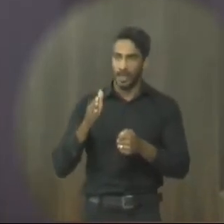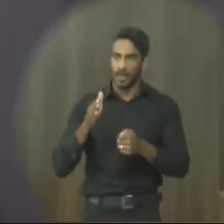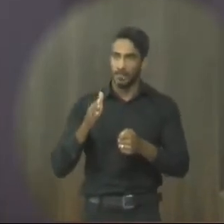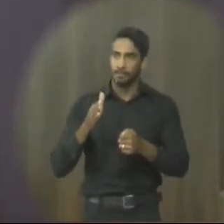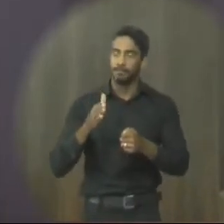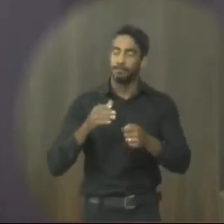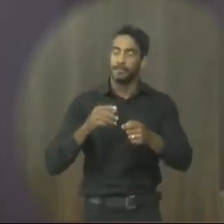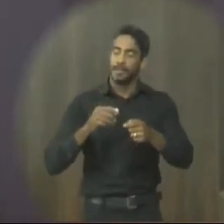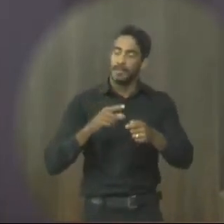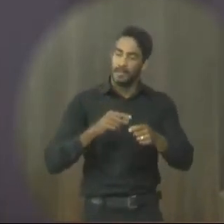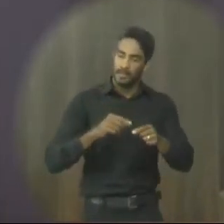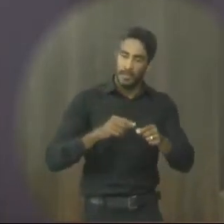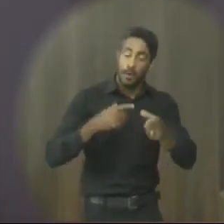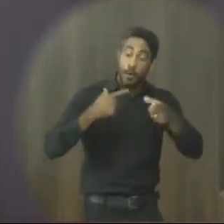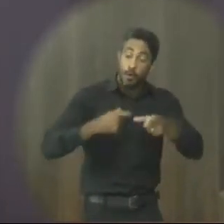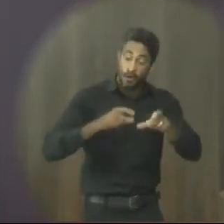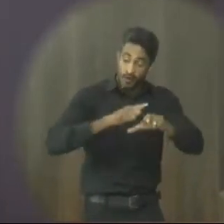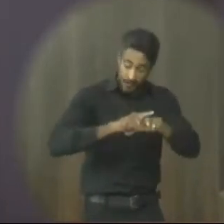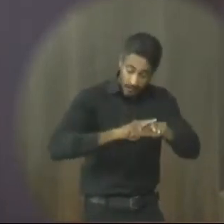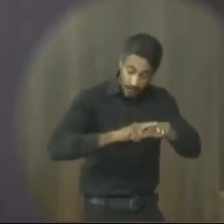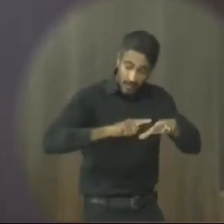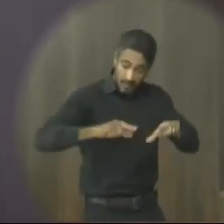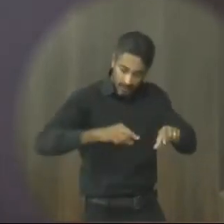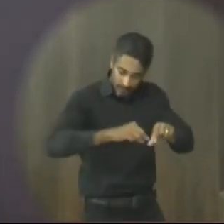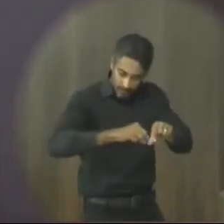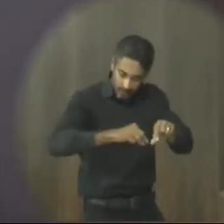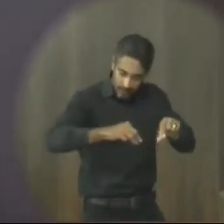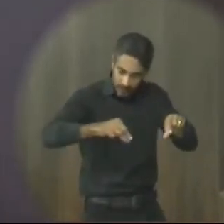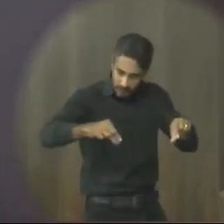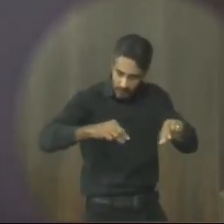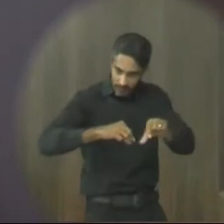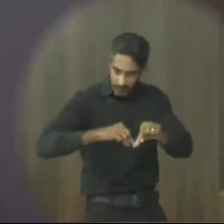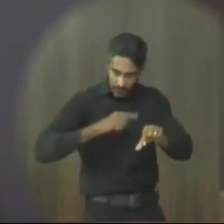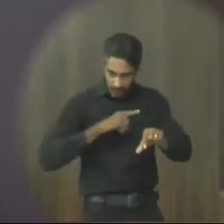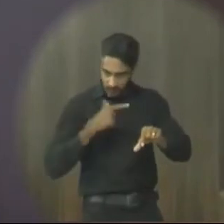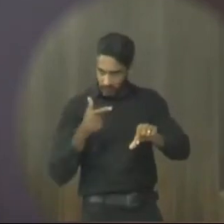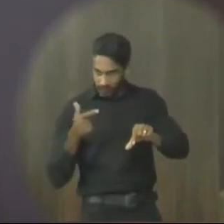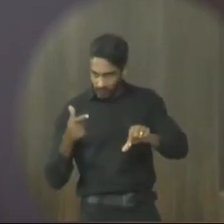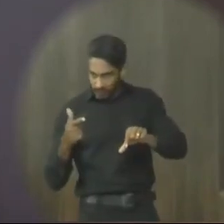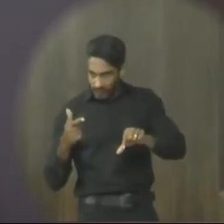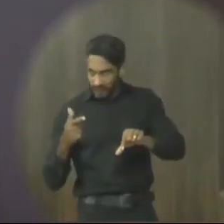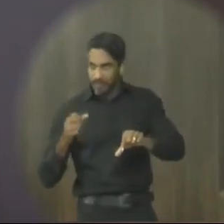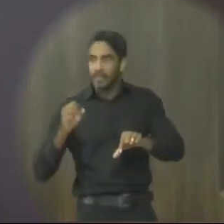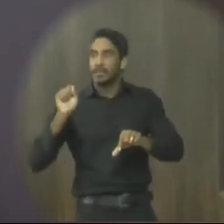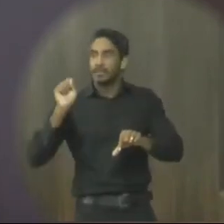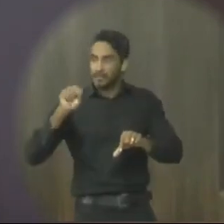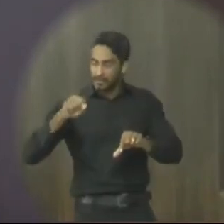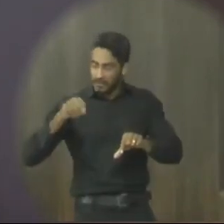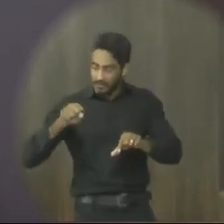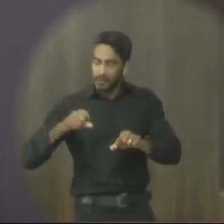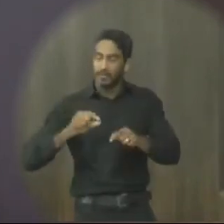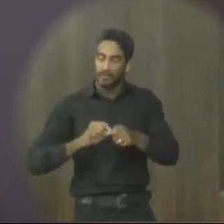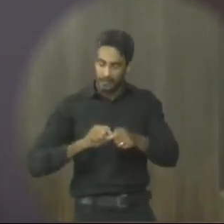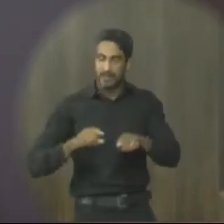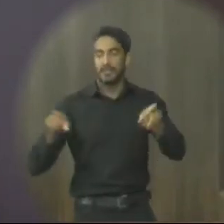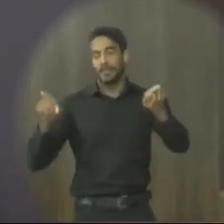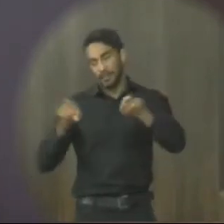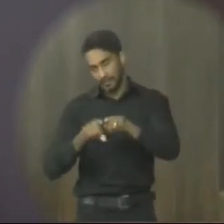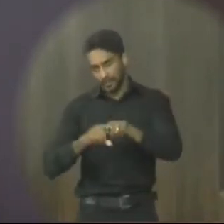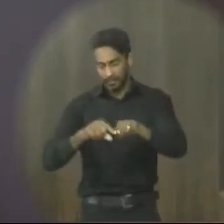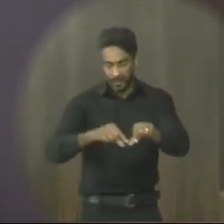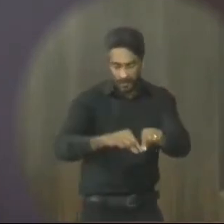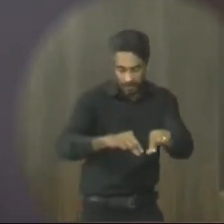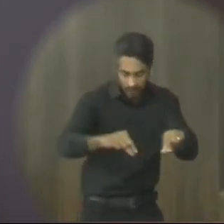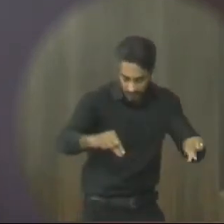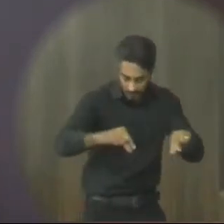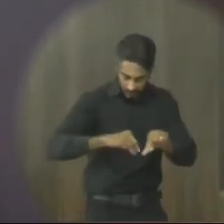fio. Onde for feito os recapeamentos, que não tiver a sarjeta e não tiver o meio fio, a gente vai executar também o meio fio e a